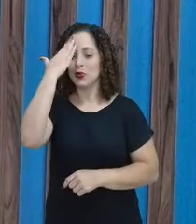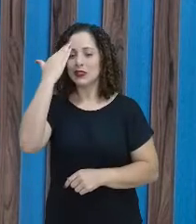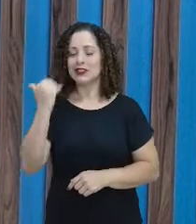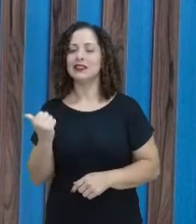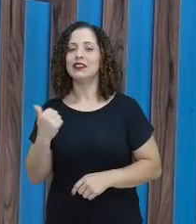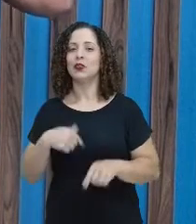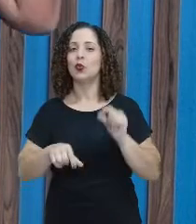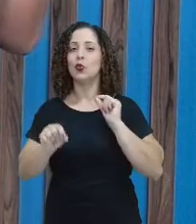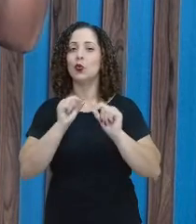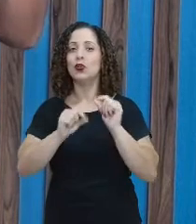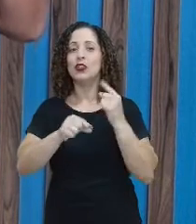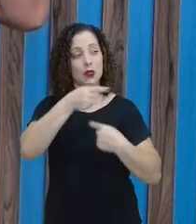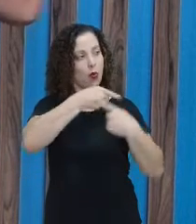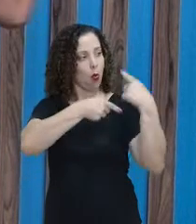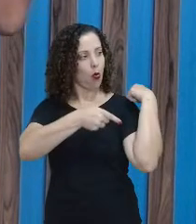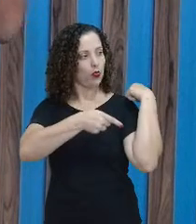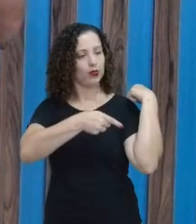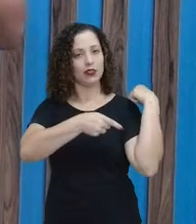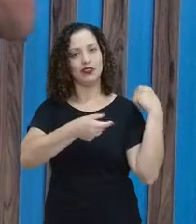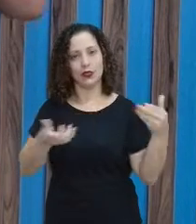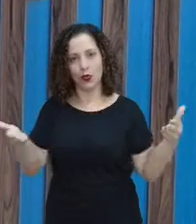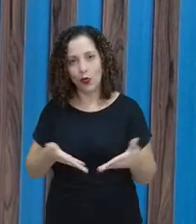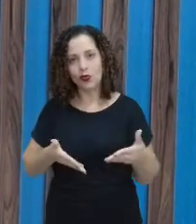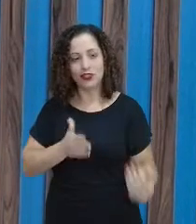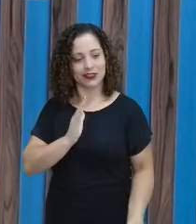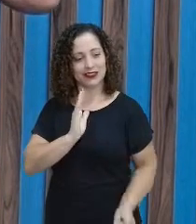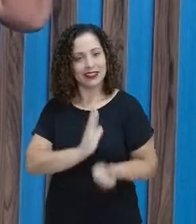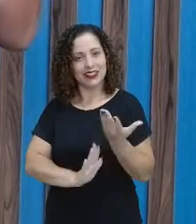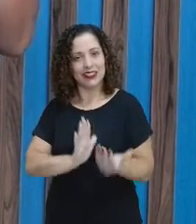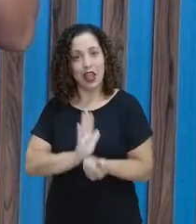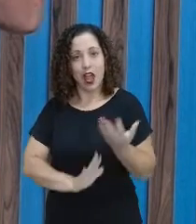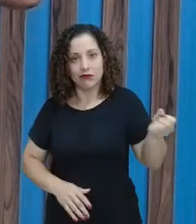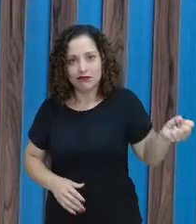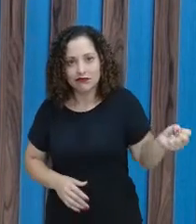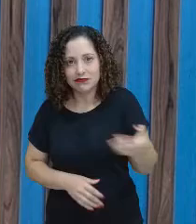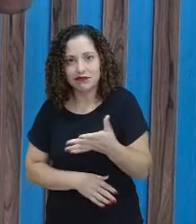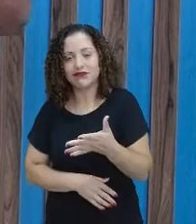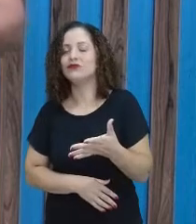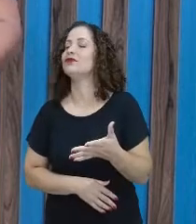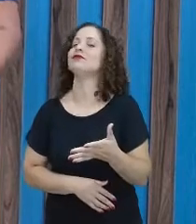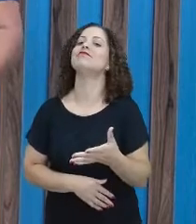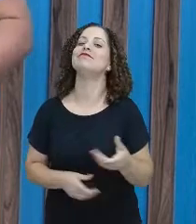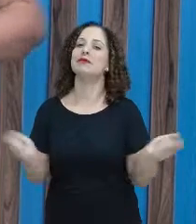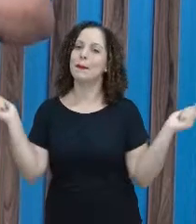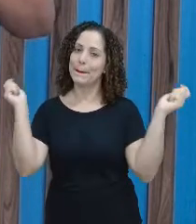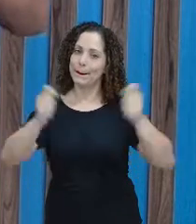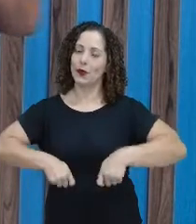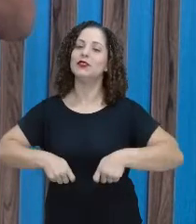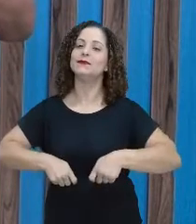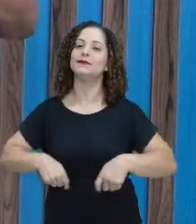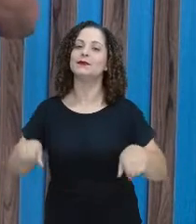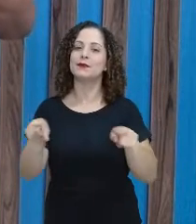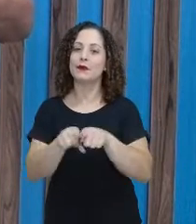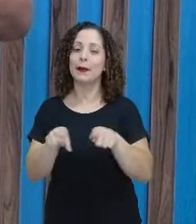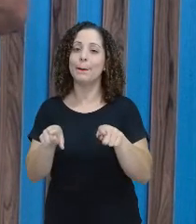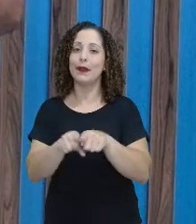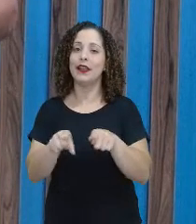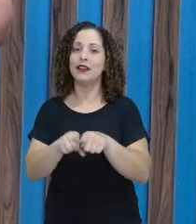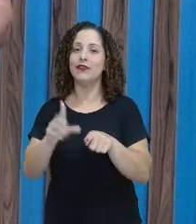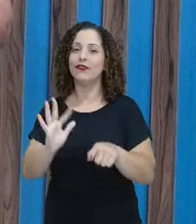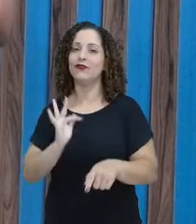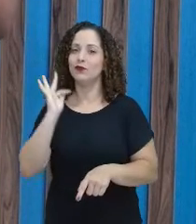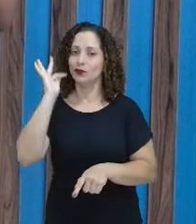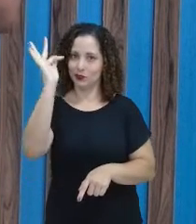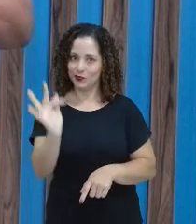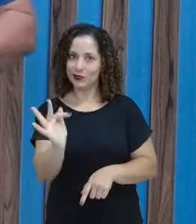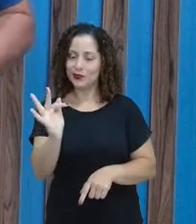do que foi ontem. Então, a partir do que aconteceu ontem, eu faço o meu hoje e também vamos fazer o